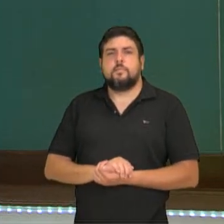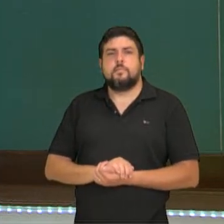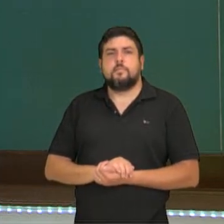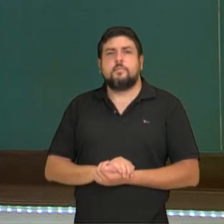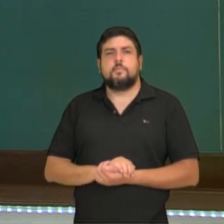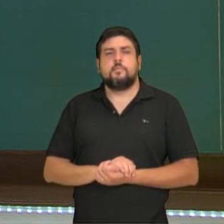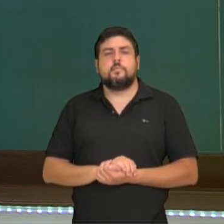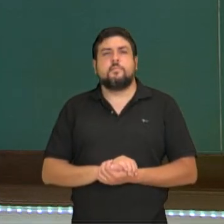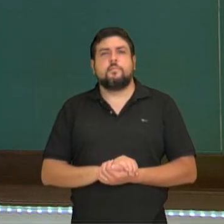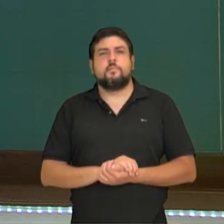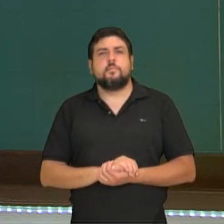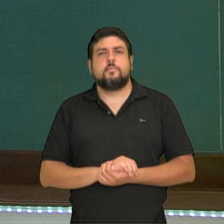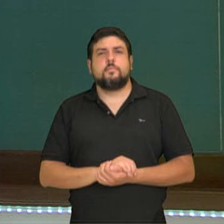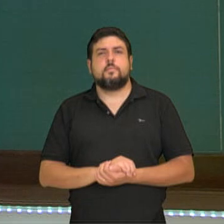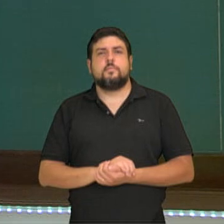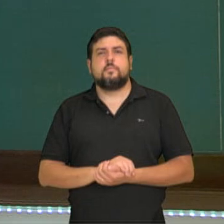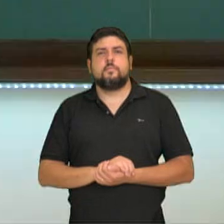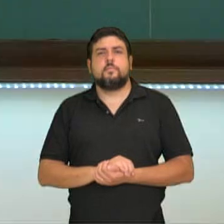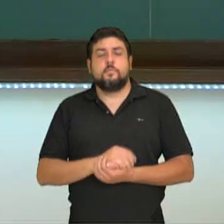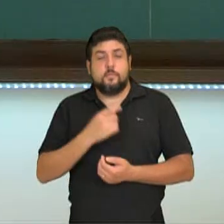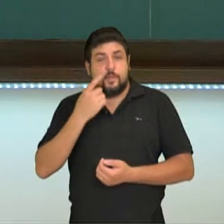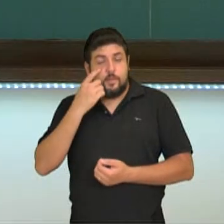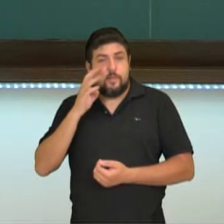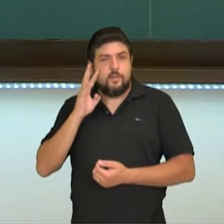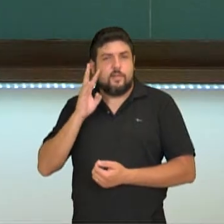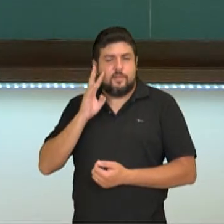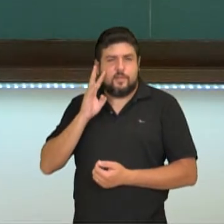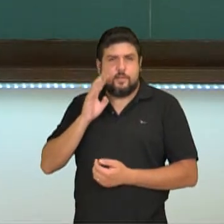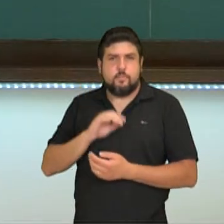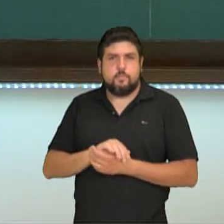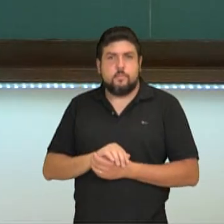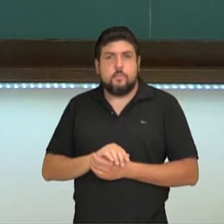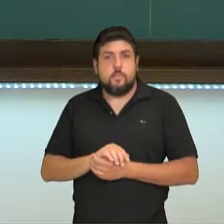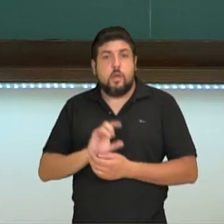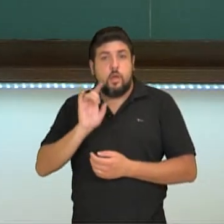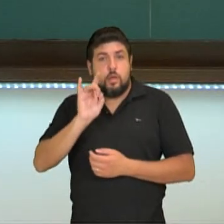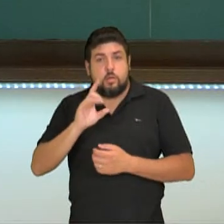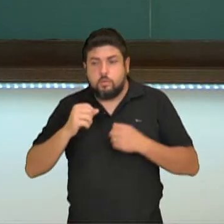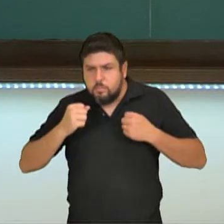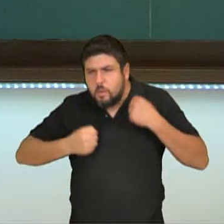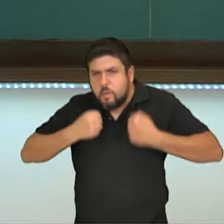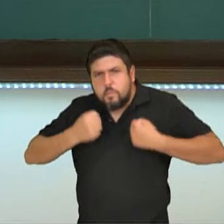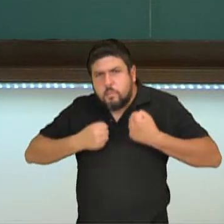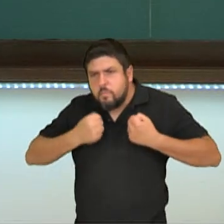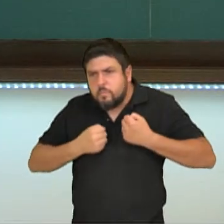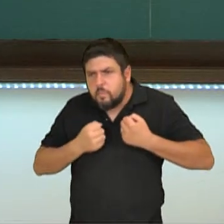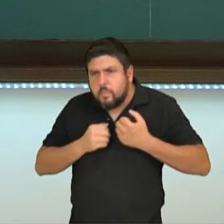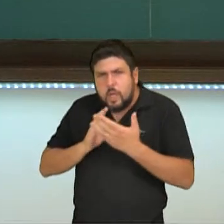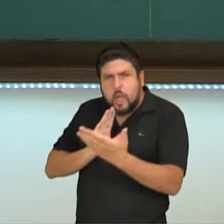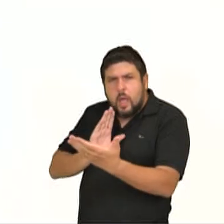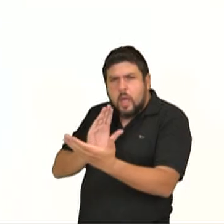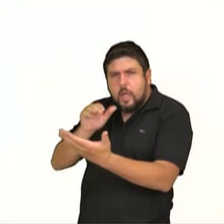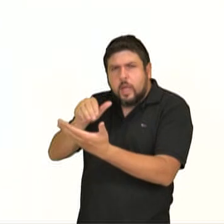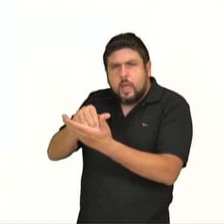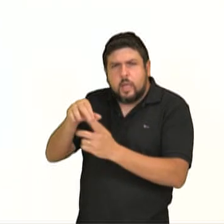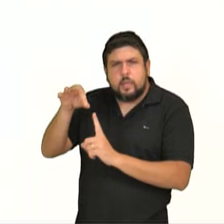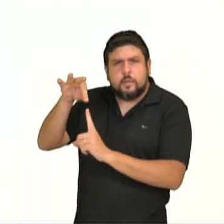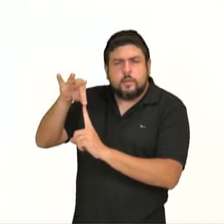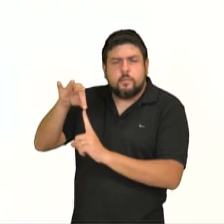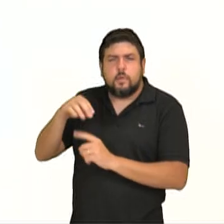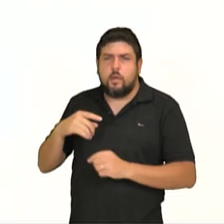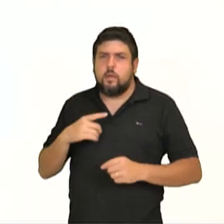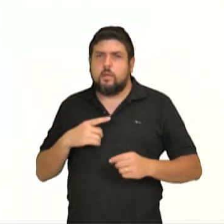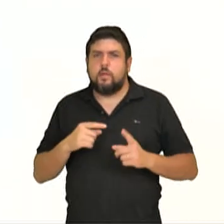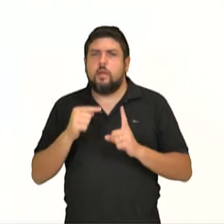orientação. E olha que legal, não existe só a corrida de orientação. A gente tem 4 tipos aqui. A gente